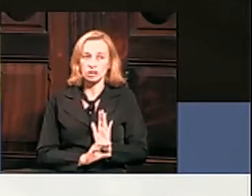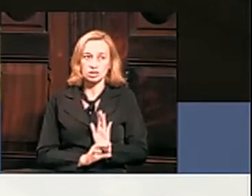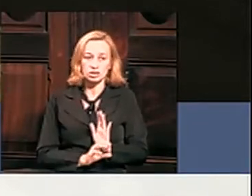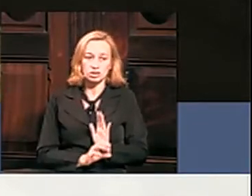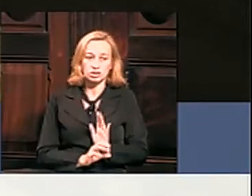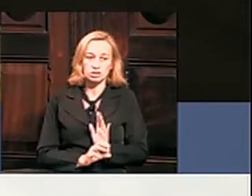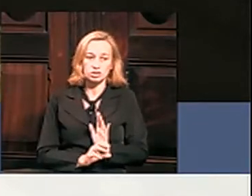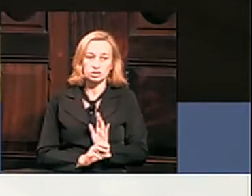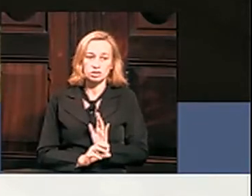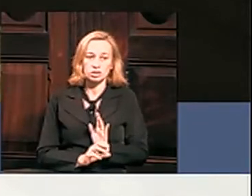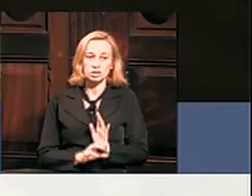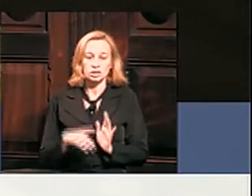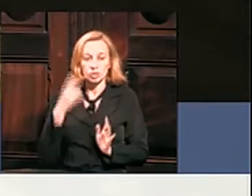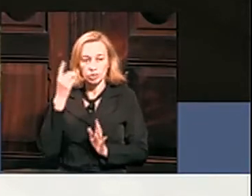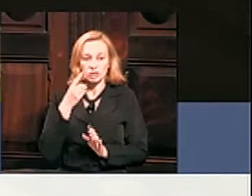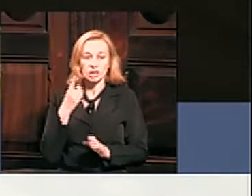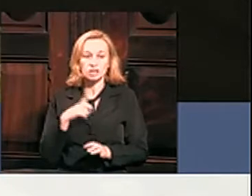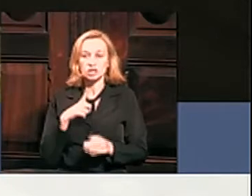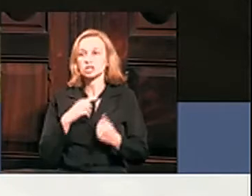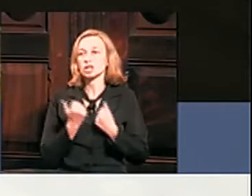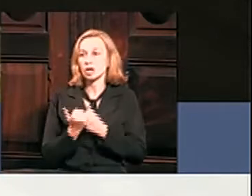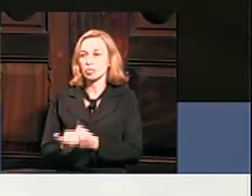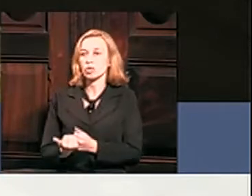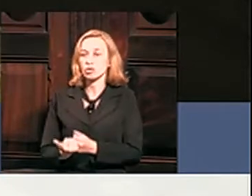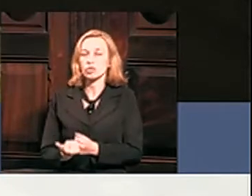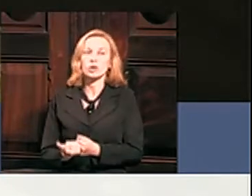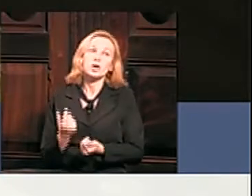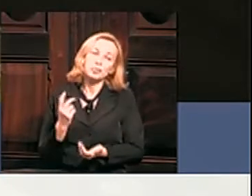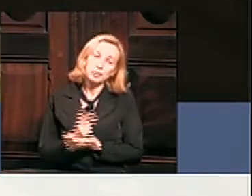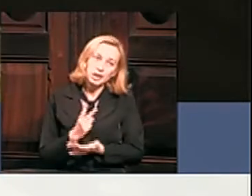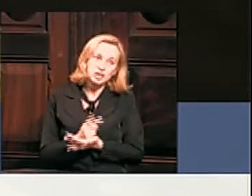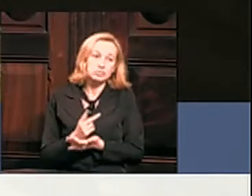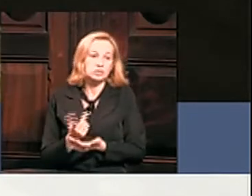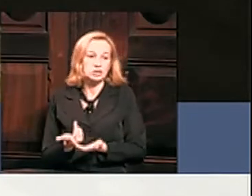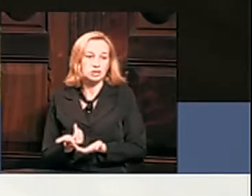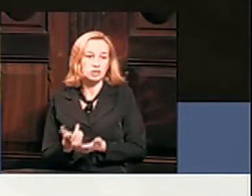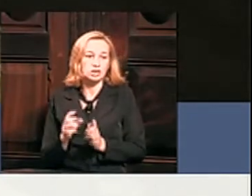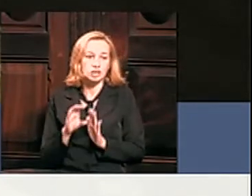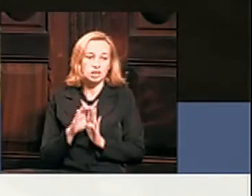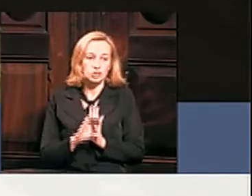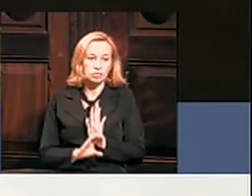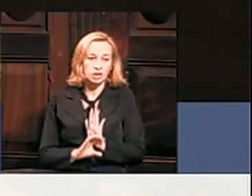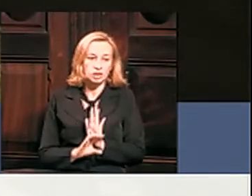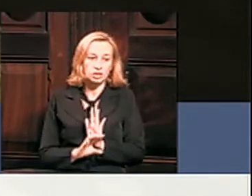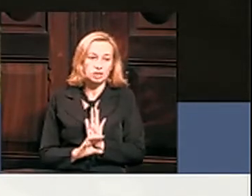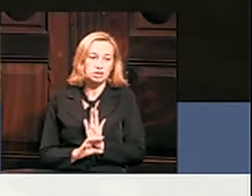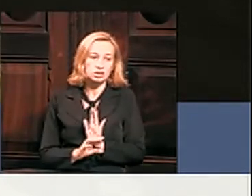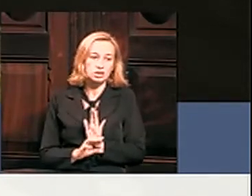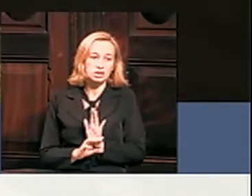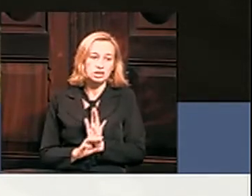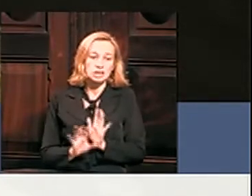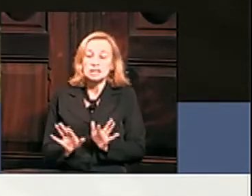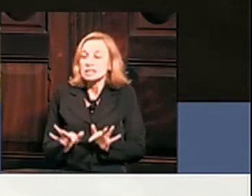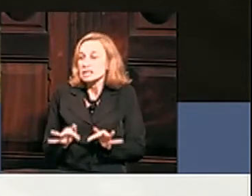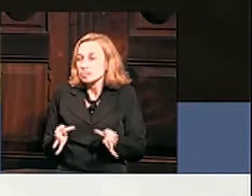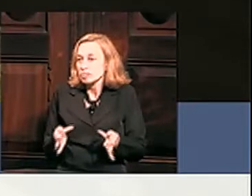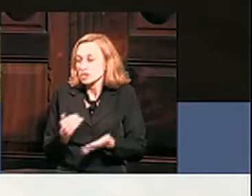tinham bancada, né? Mesmo sendo emendas que referenciavam